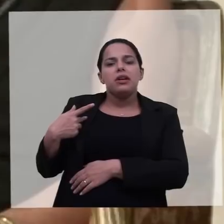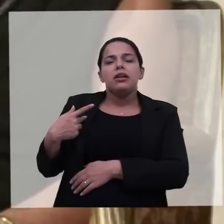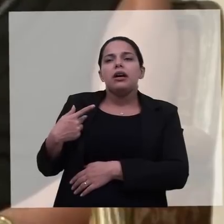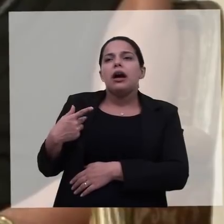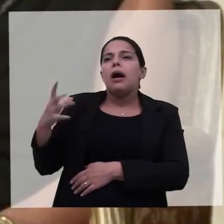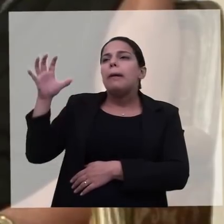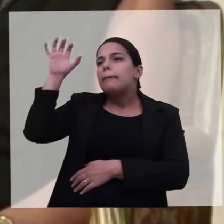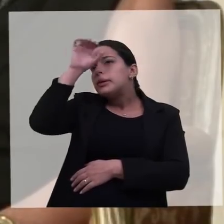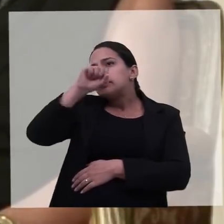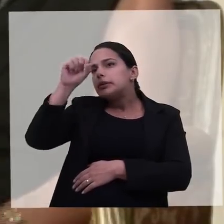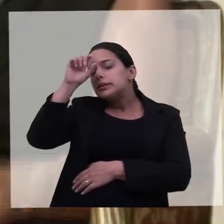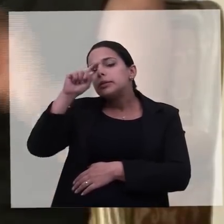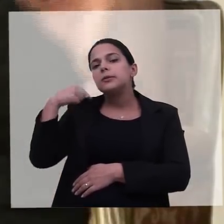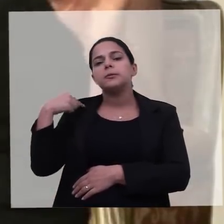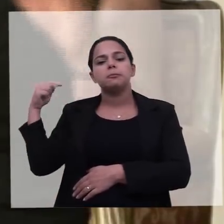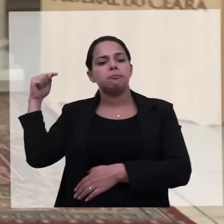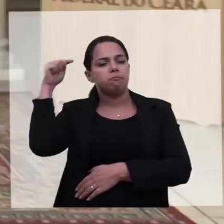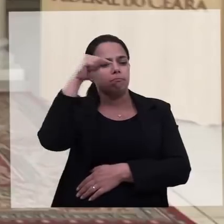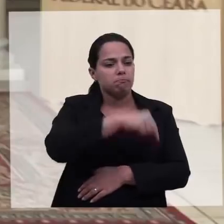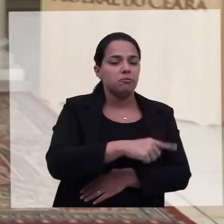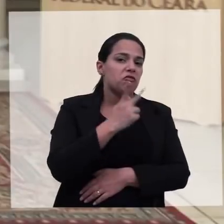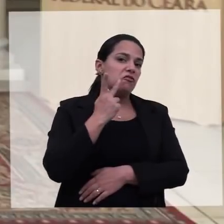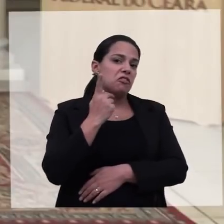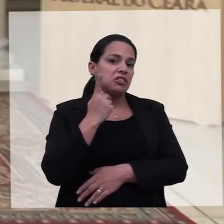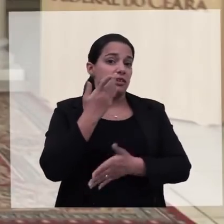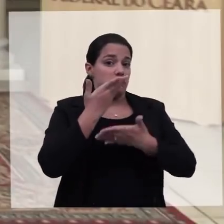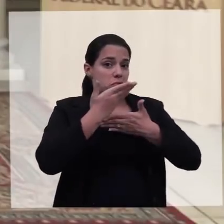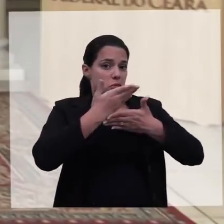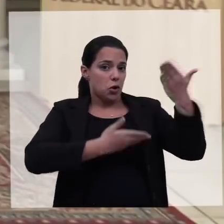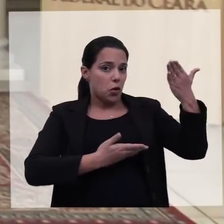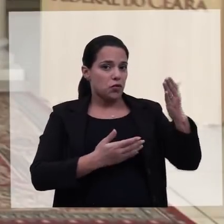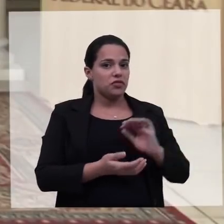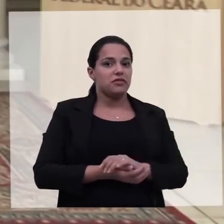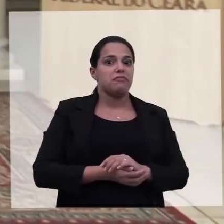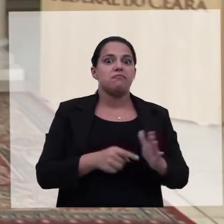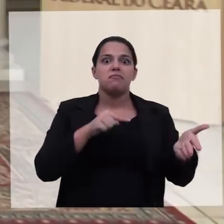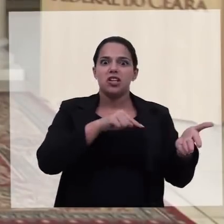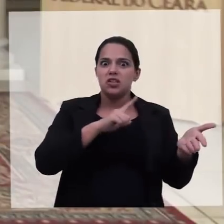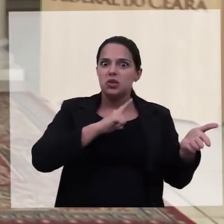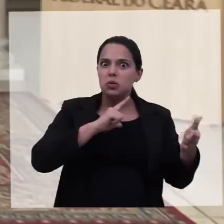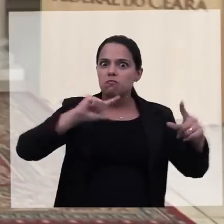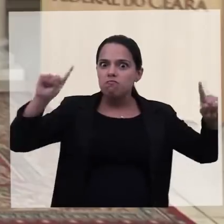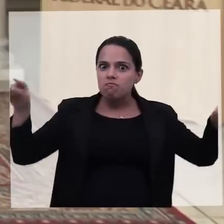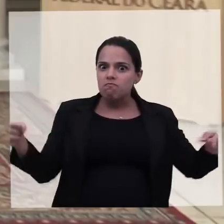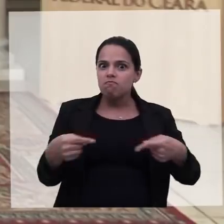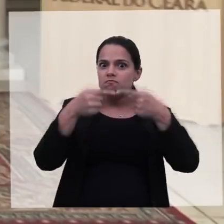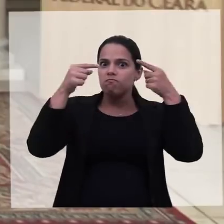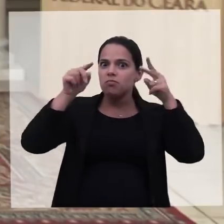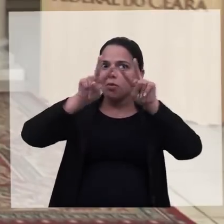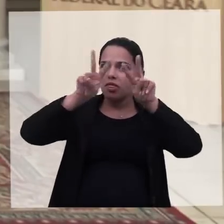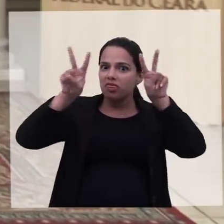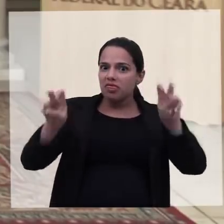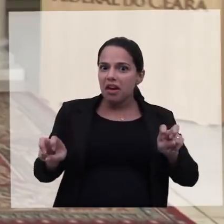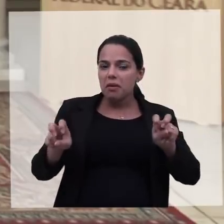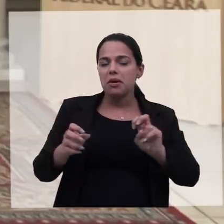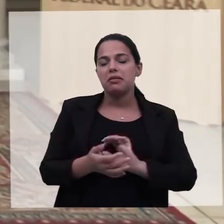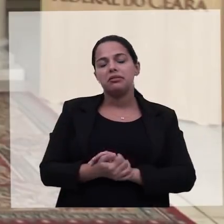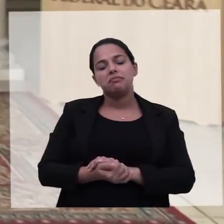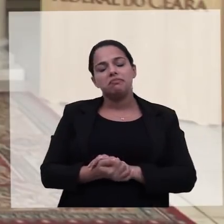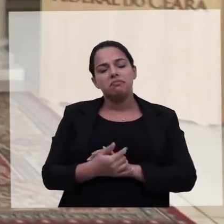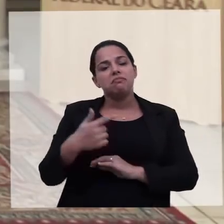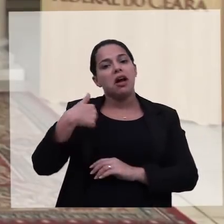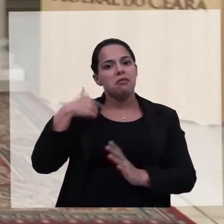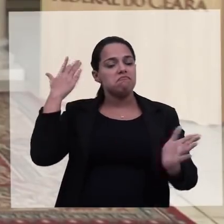se transforma. E quando nós viemos fazer a prova, lá estava a questão do enunciado da lei de